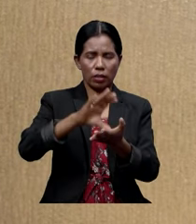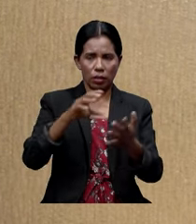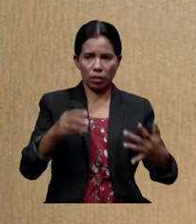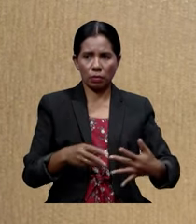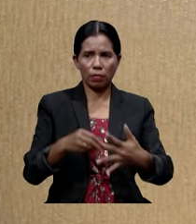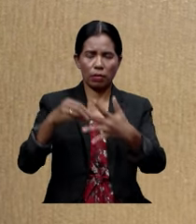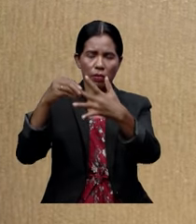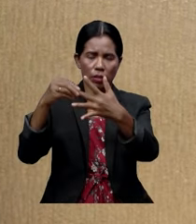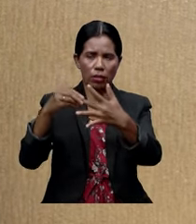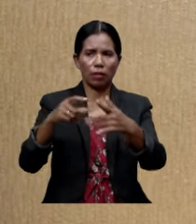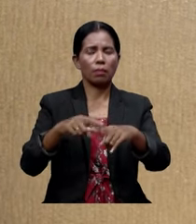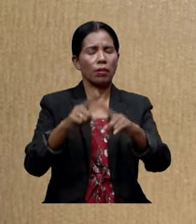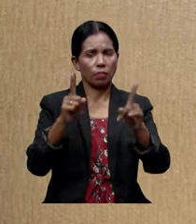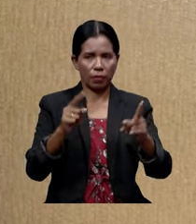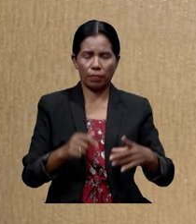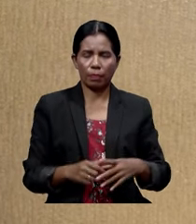rocket science. Ma ve,